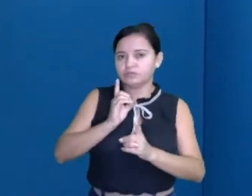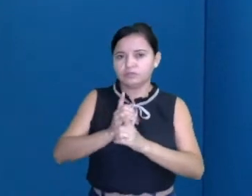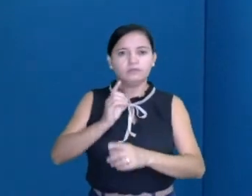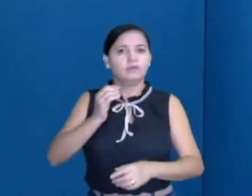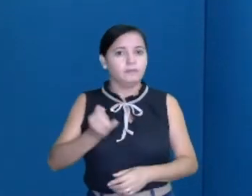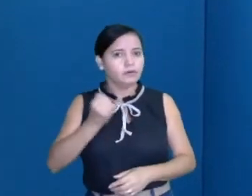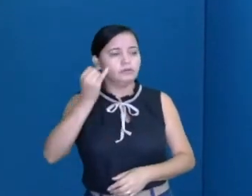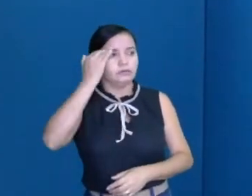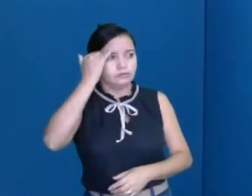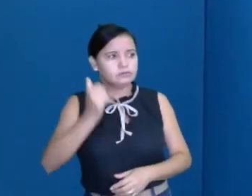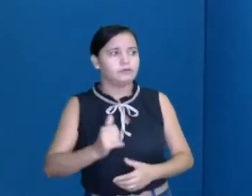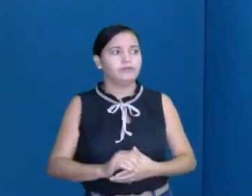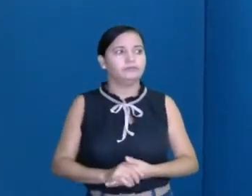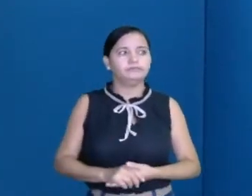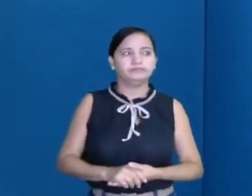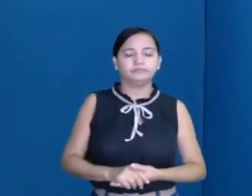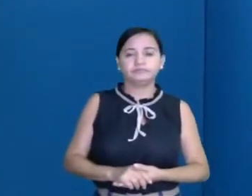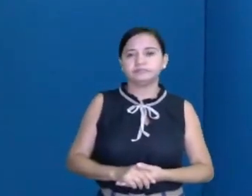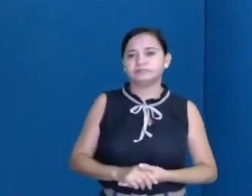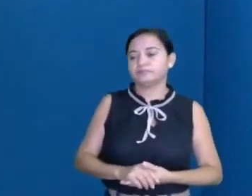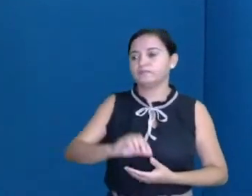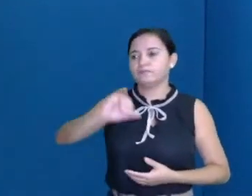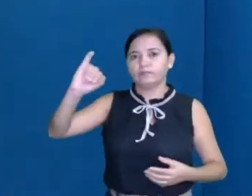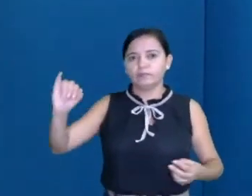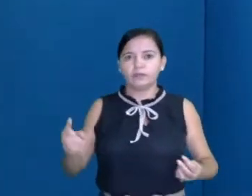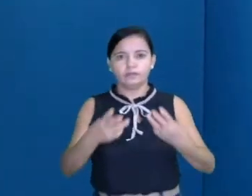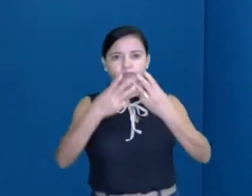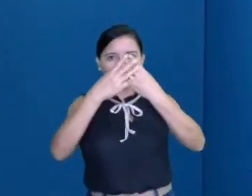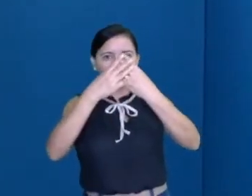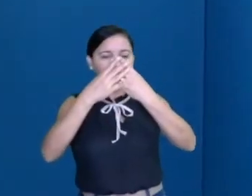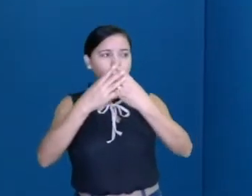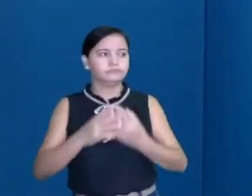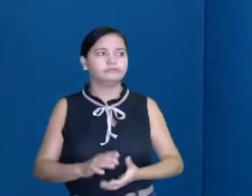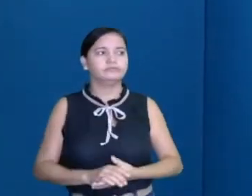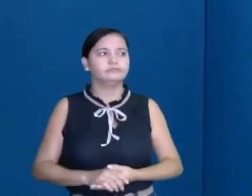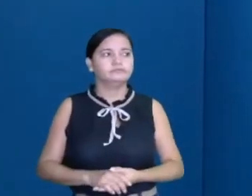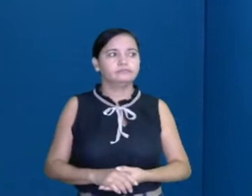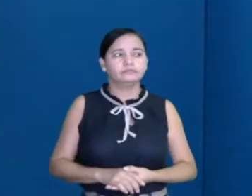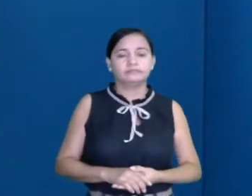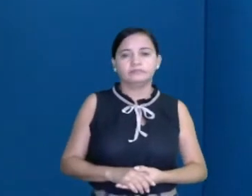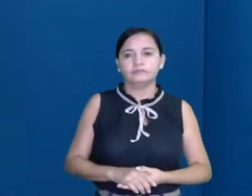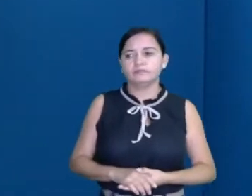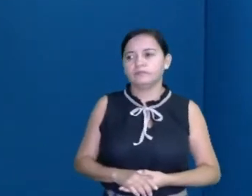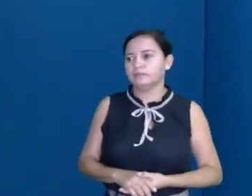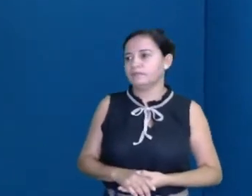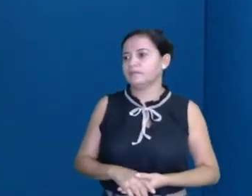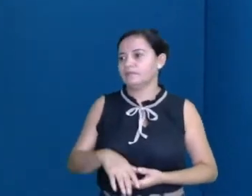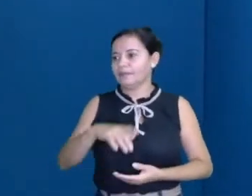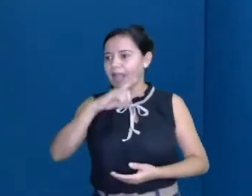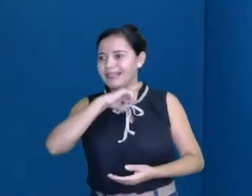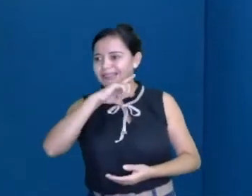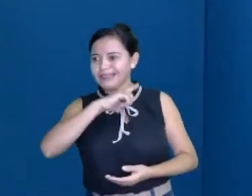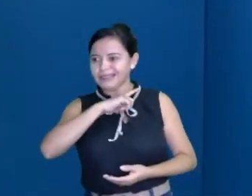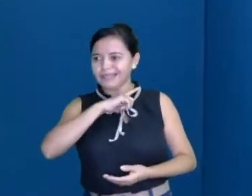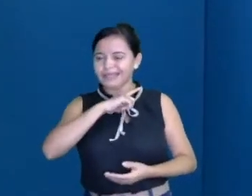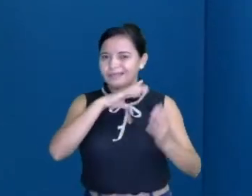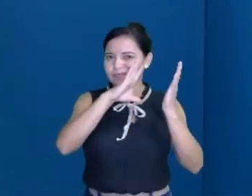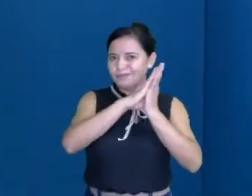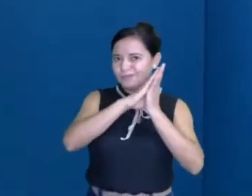saber. Vamos lá, produção, para o nosso próximo slide, para que a gente possa ir adiantando. Então, o modelo de Niels Bohr,